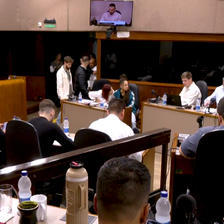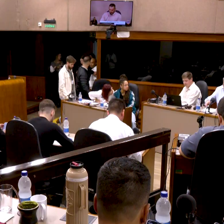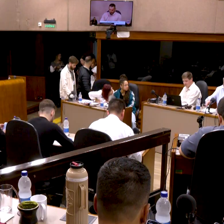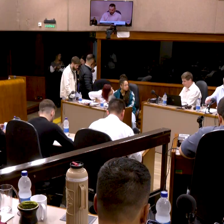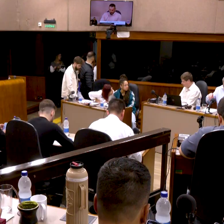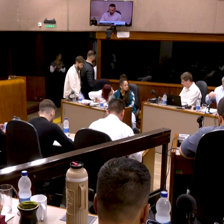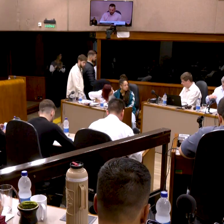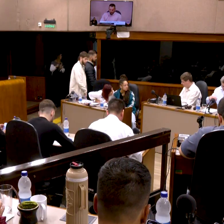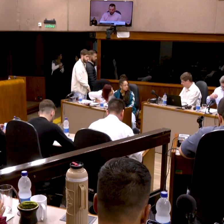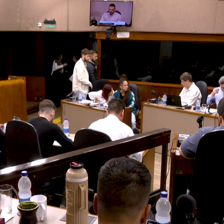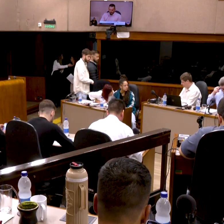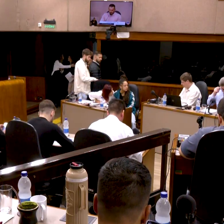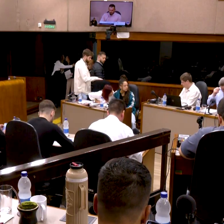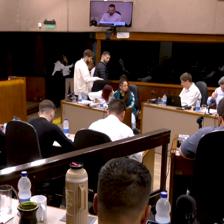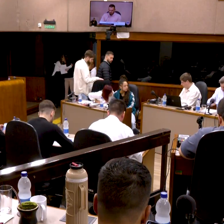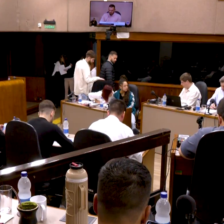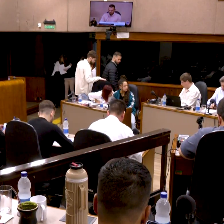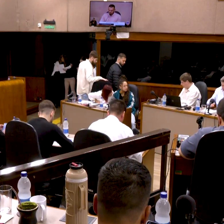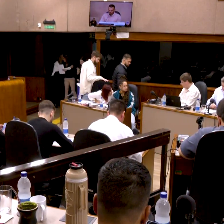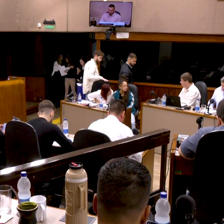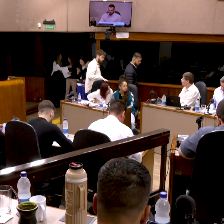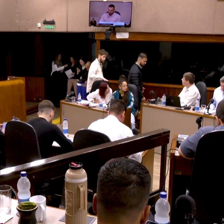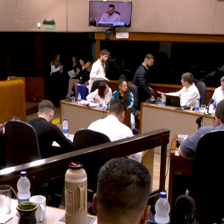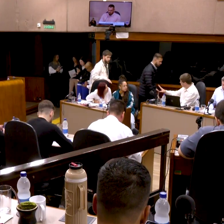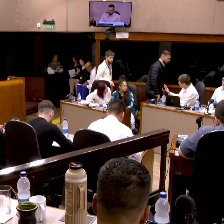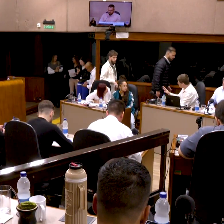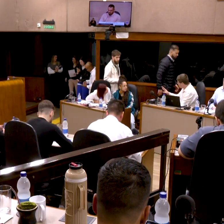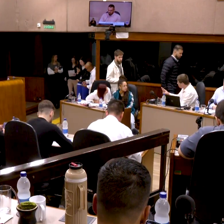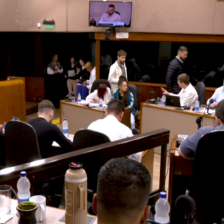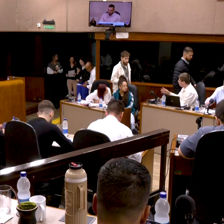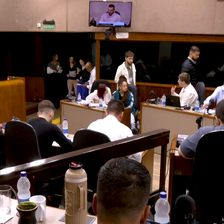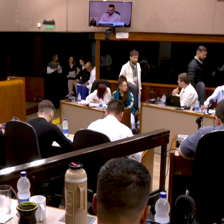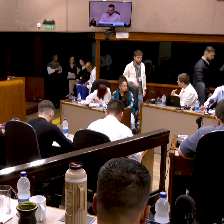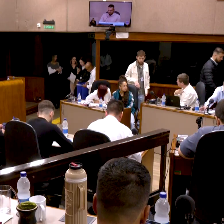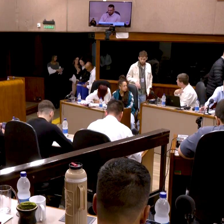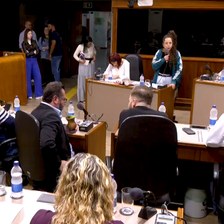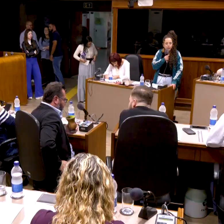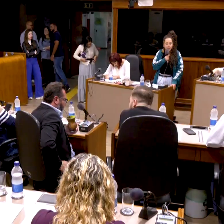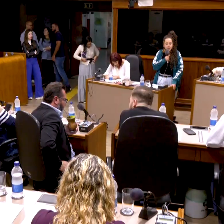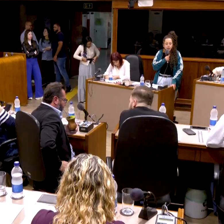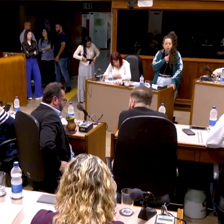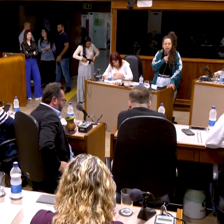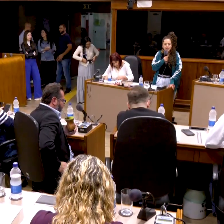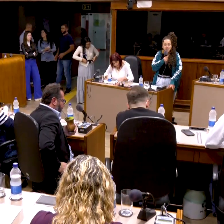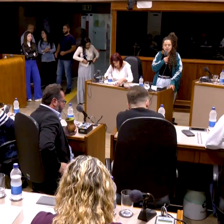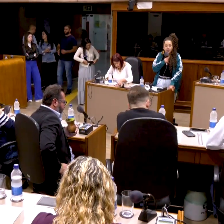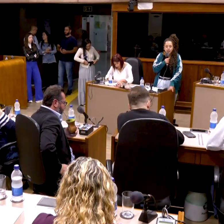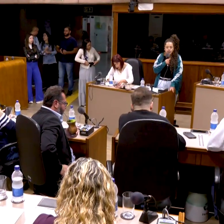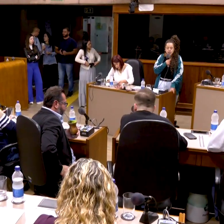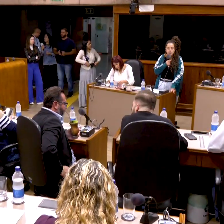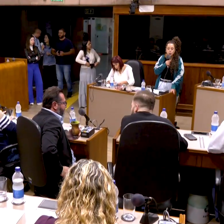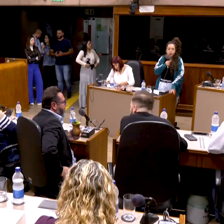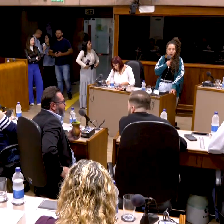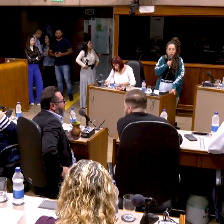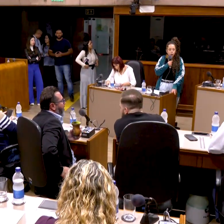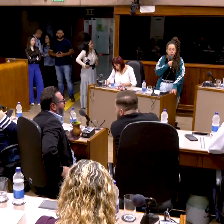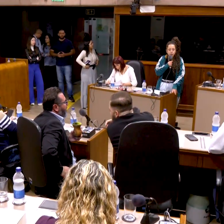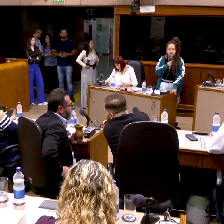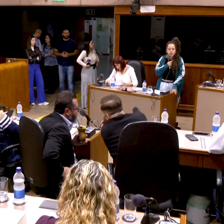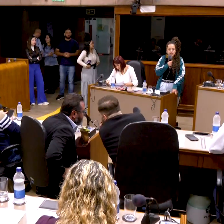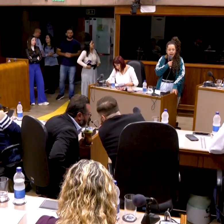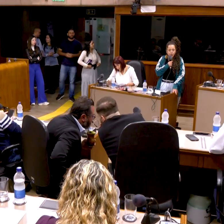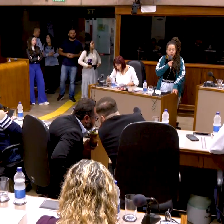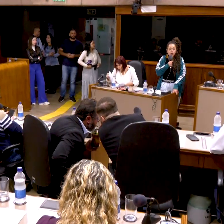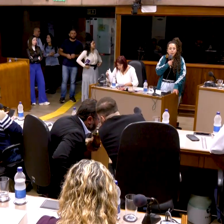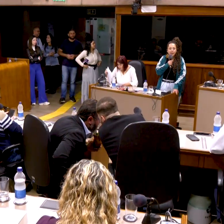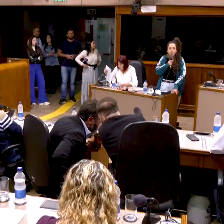do projeto de lei complementar que institui a gratificação de atividade tributária, estabelece as diretrizes para a definição de